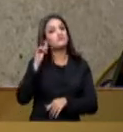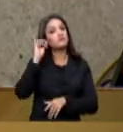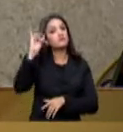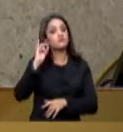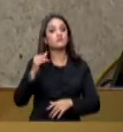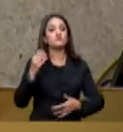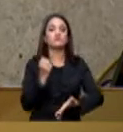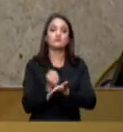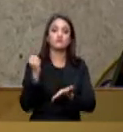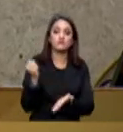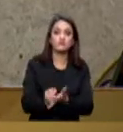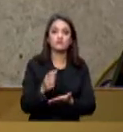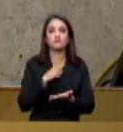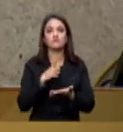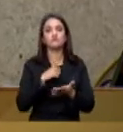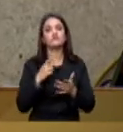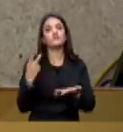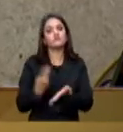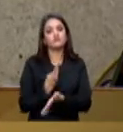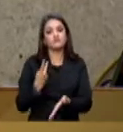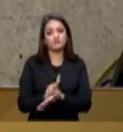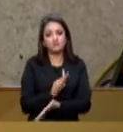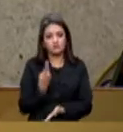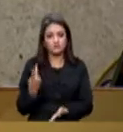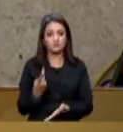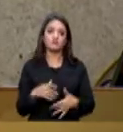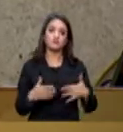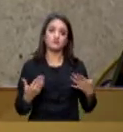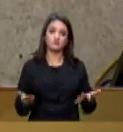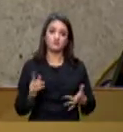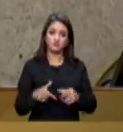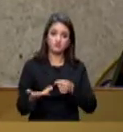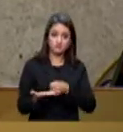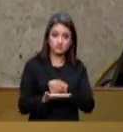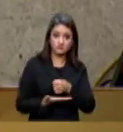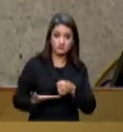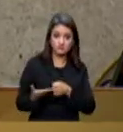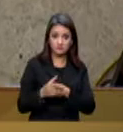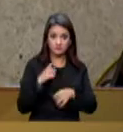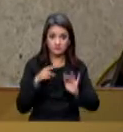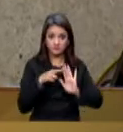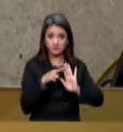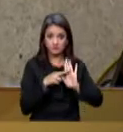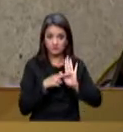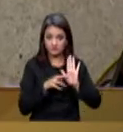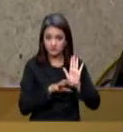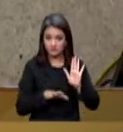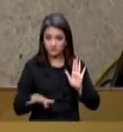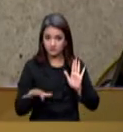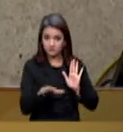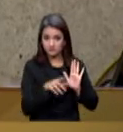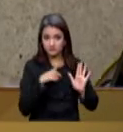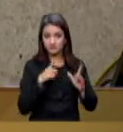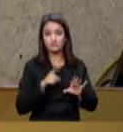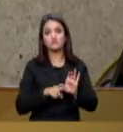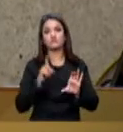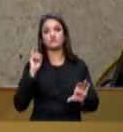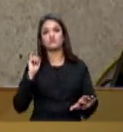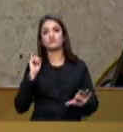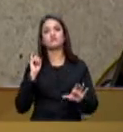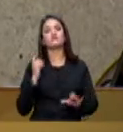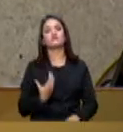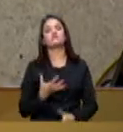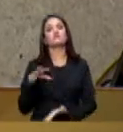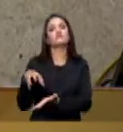de interesse dos concessionários. É da essência da regulação setorial a autonomia das agências